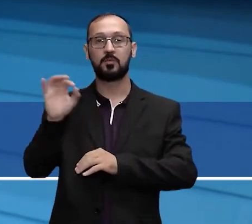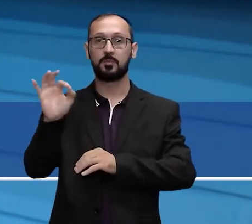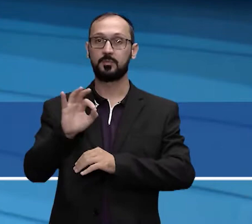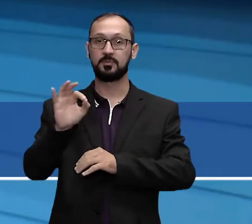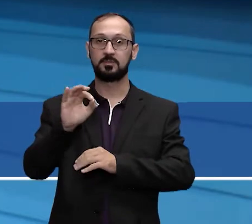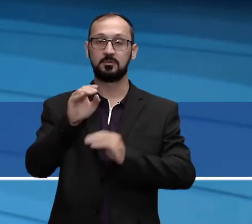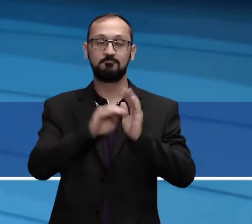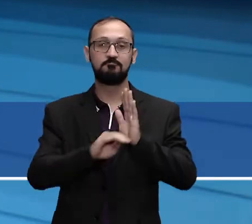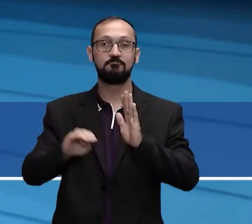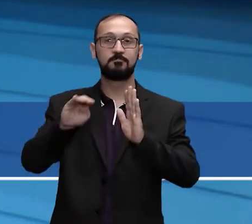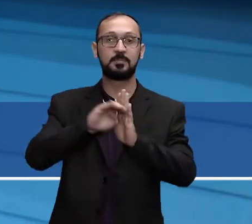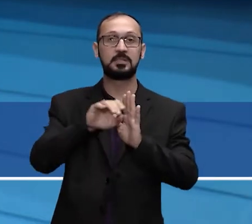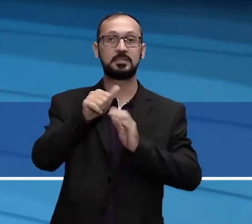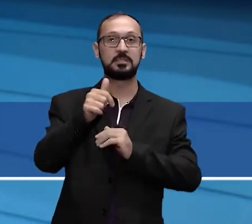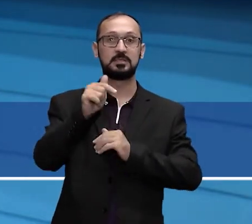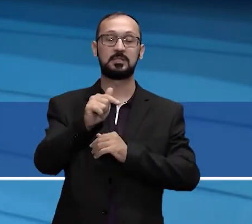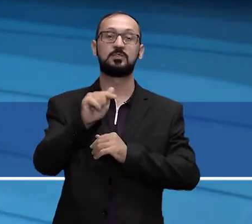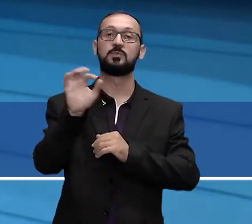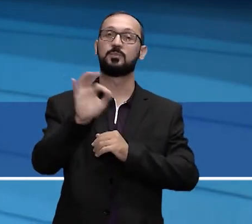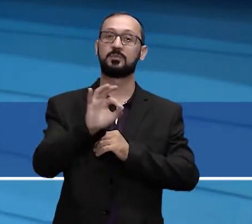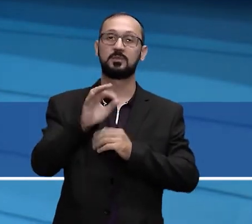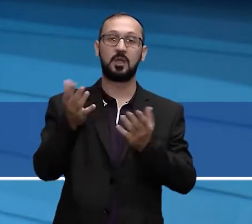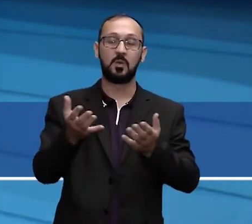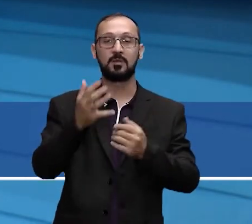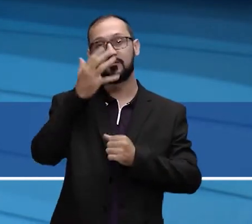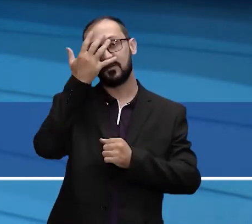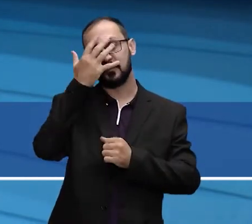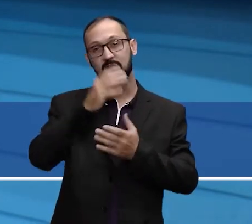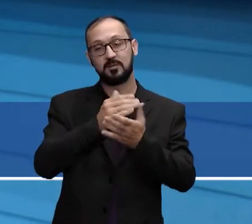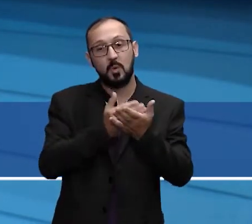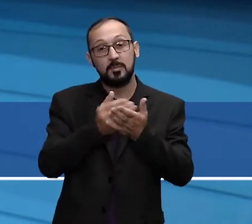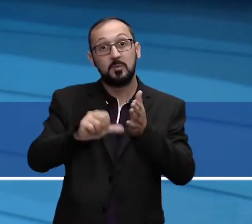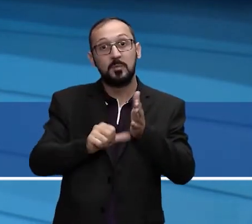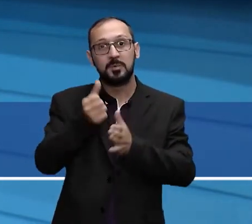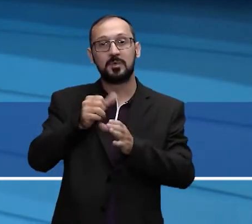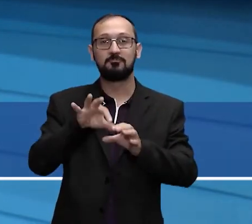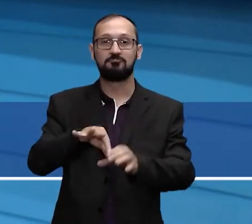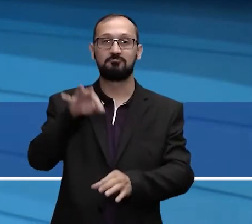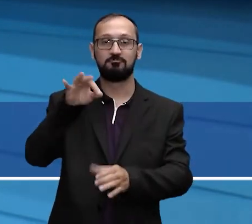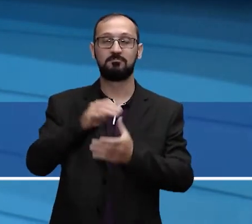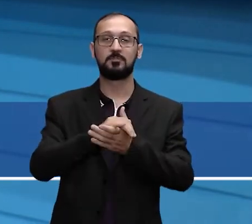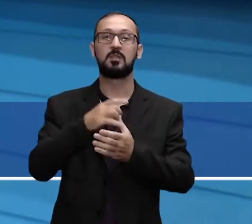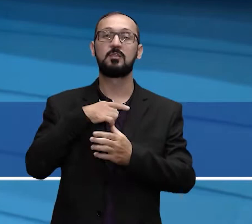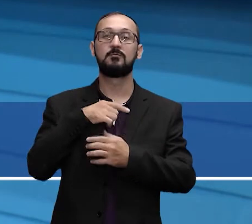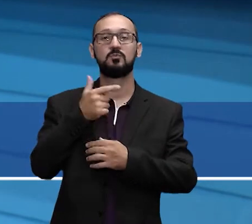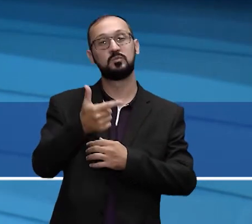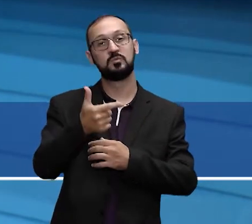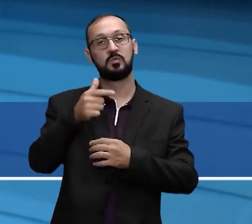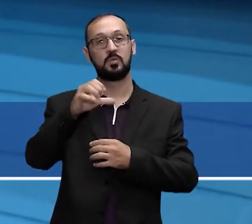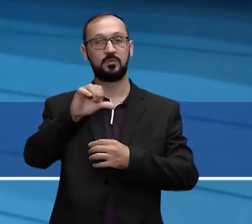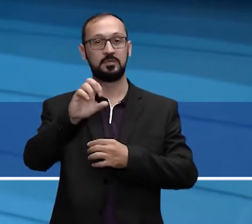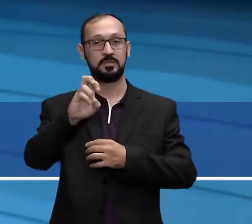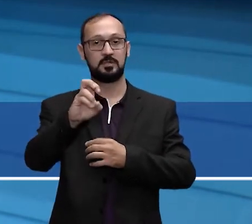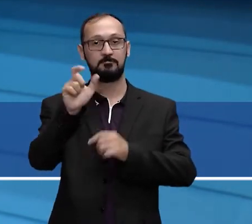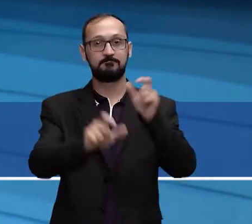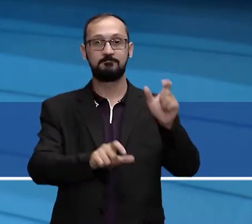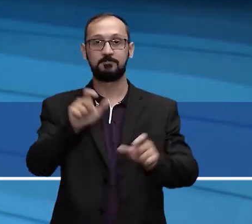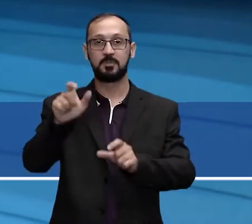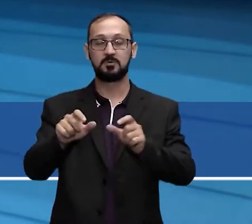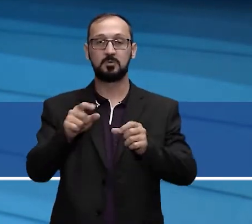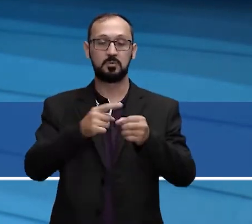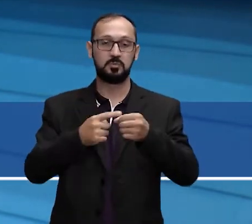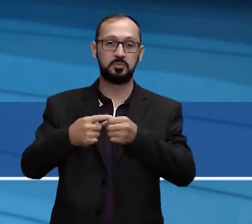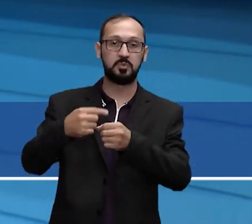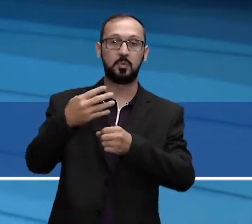identificadas por CPF passou de 9% em janeiro para 17,5% em fevereiro, mês em que houve o primeiro sorteio. Foram